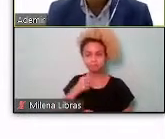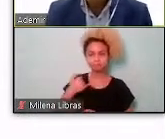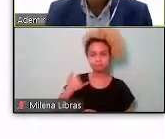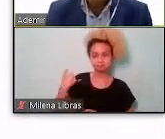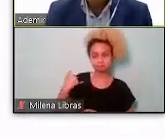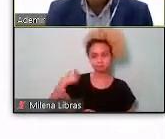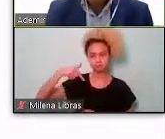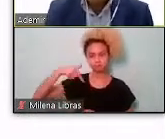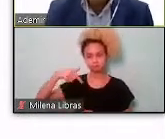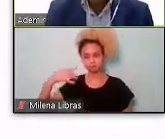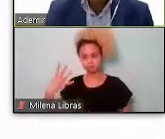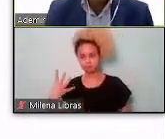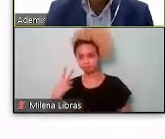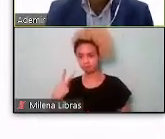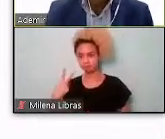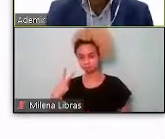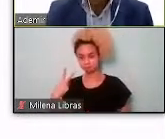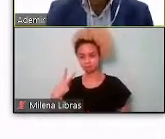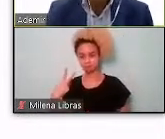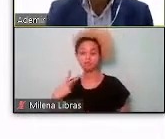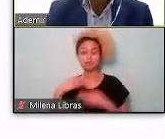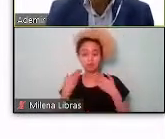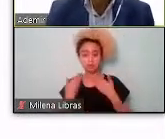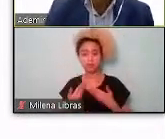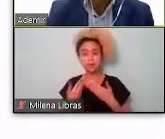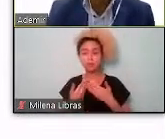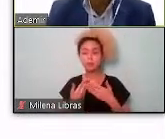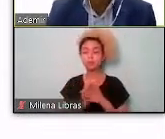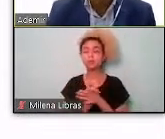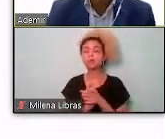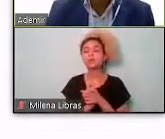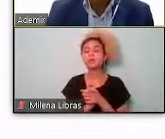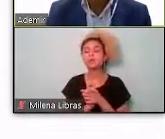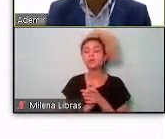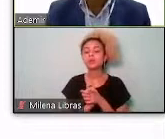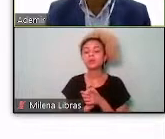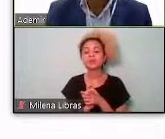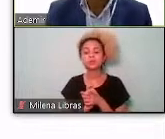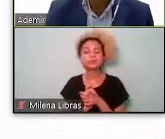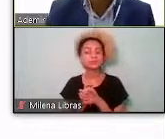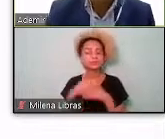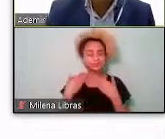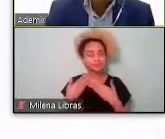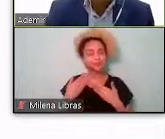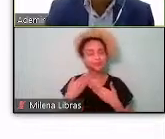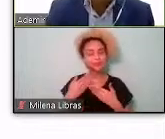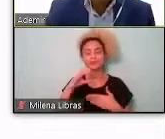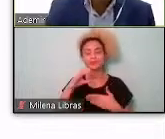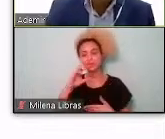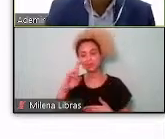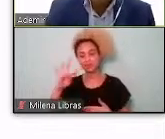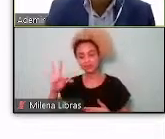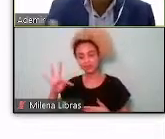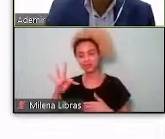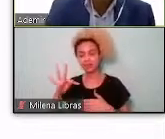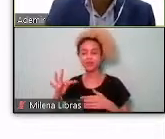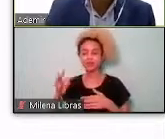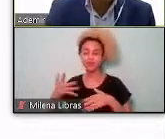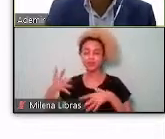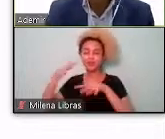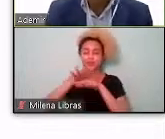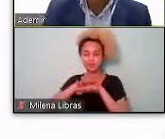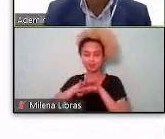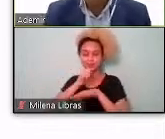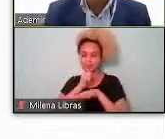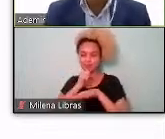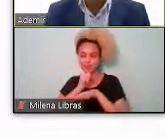anos. Então, o CRT não só está colocando na pauta a inclusão dos idosos, né? Mas já está dando um exemplo,